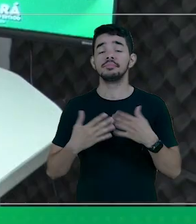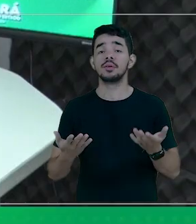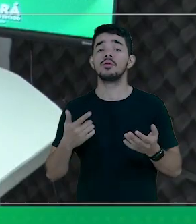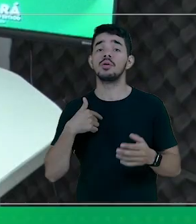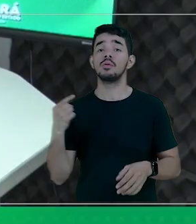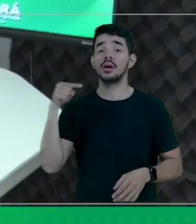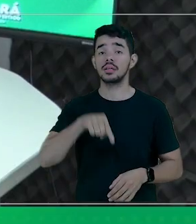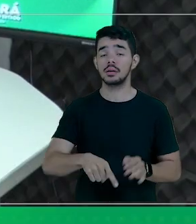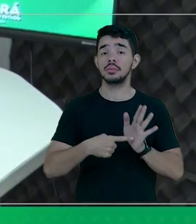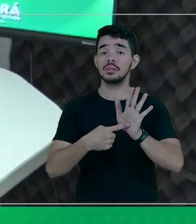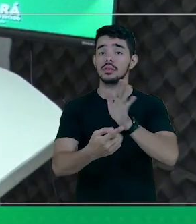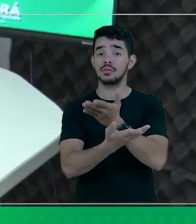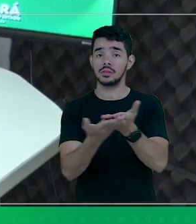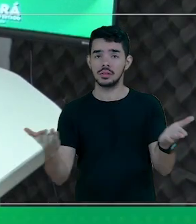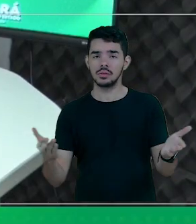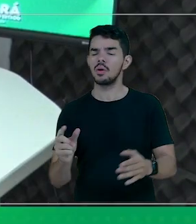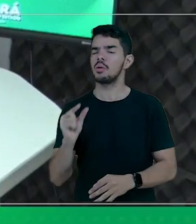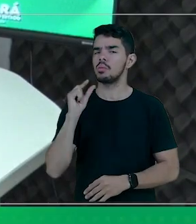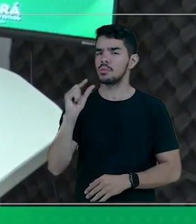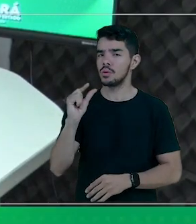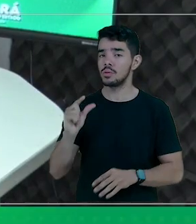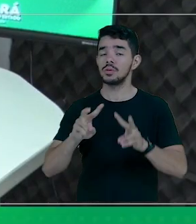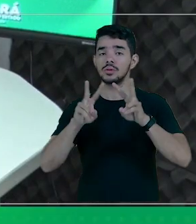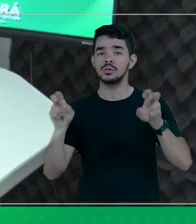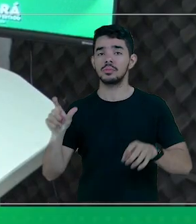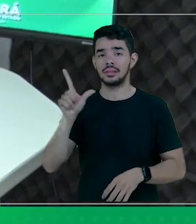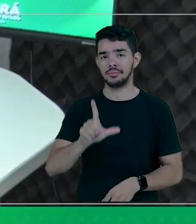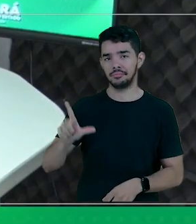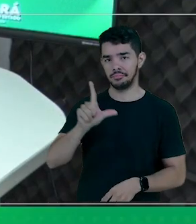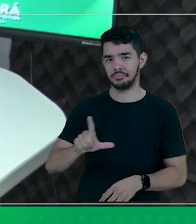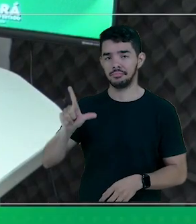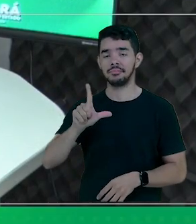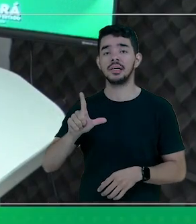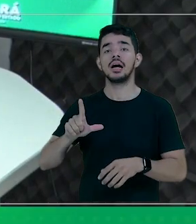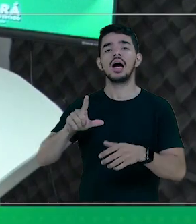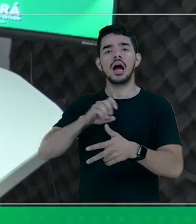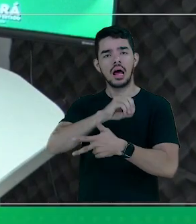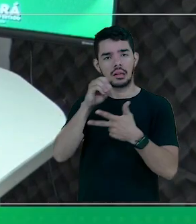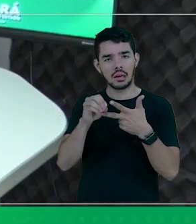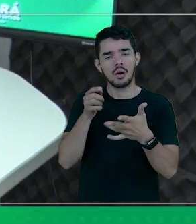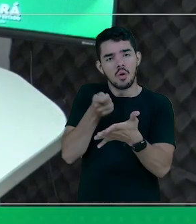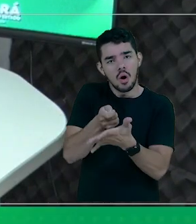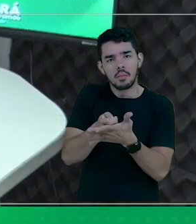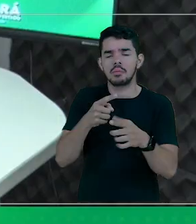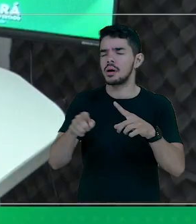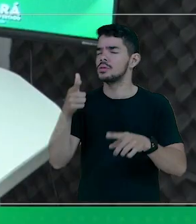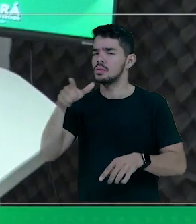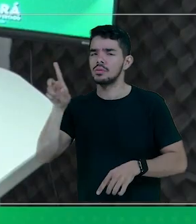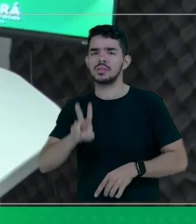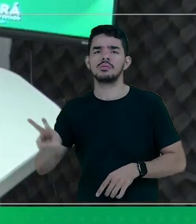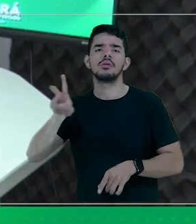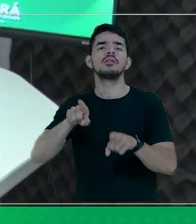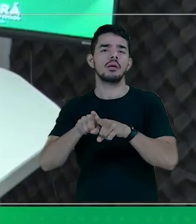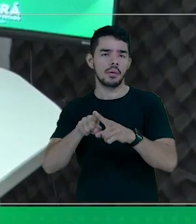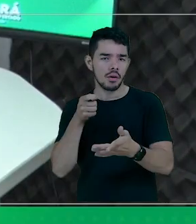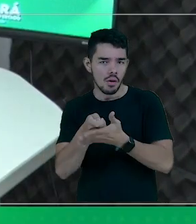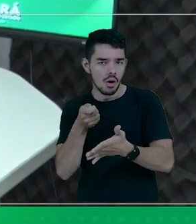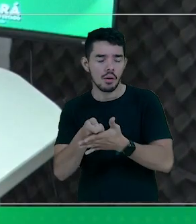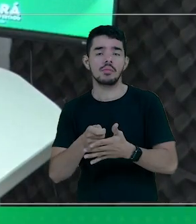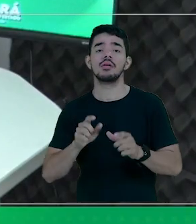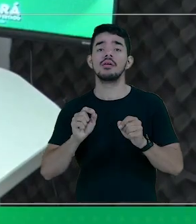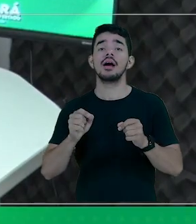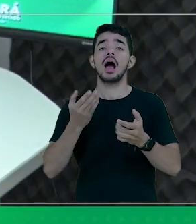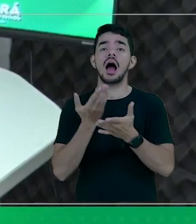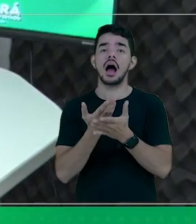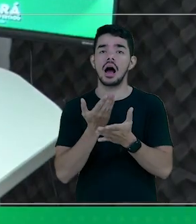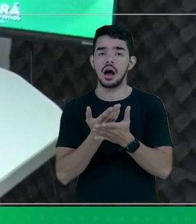para apresentar para vocês um pouco, da literatura que o Enem cobra, não apenas o Enem, outros vestibulares também, mas